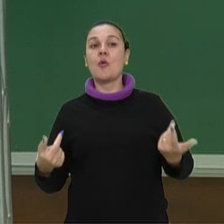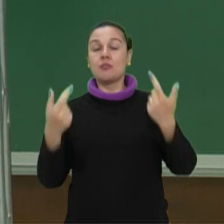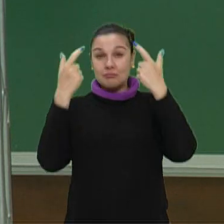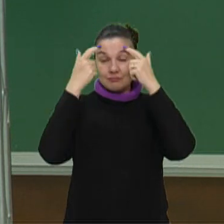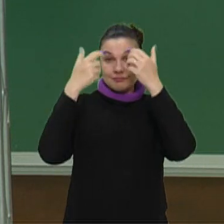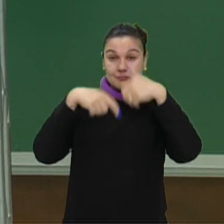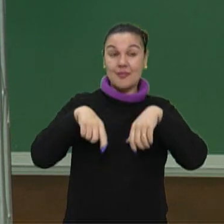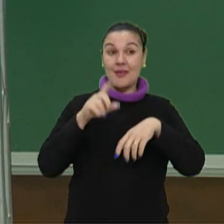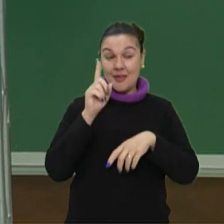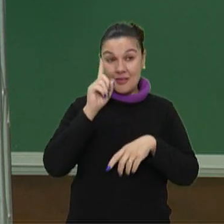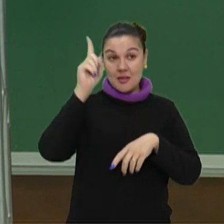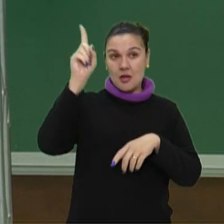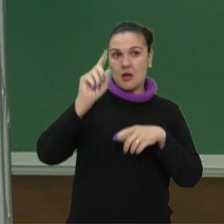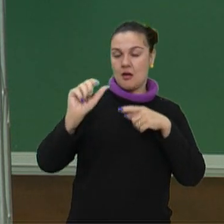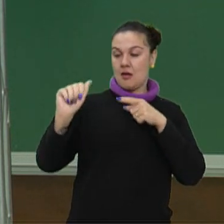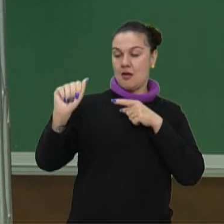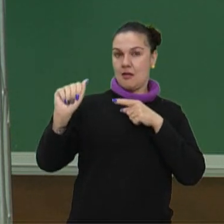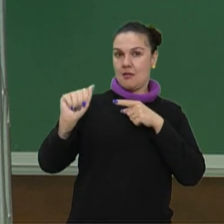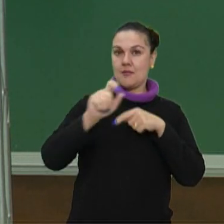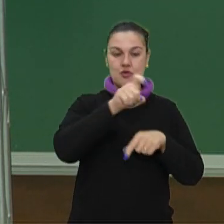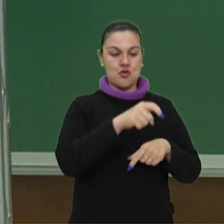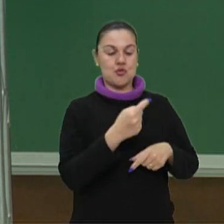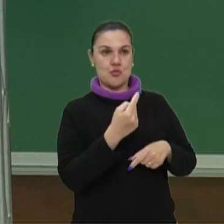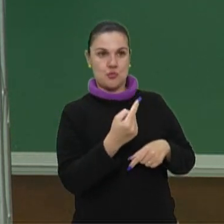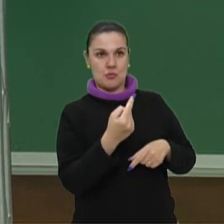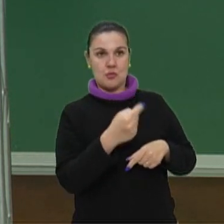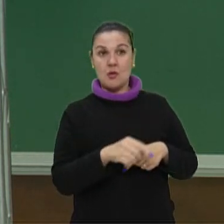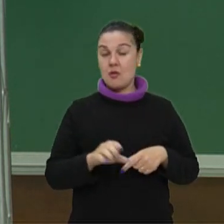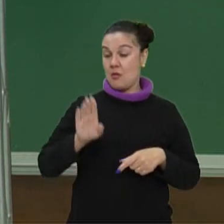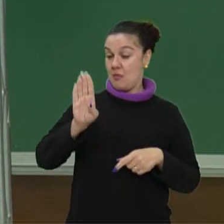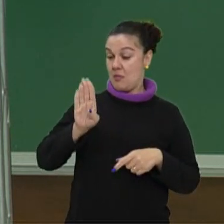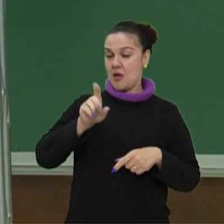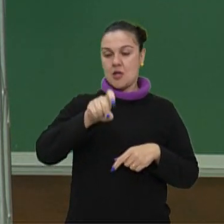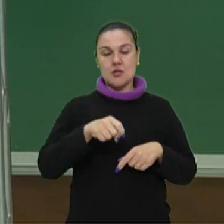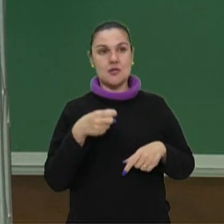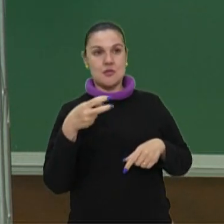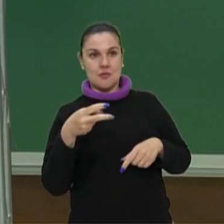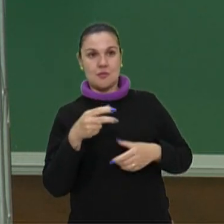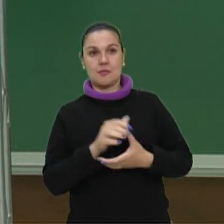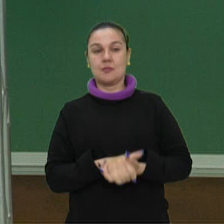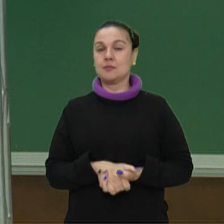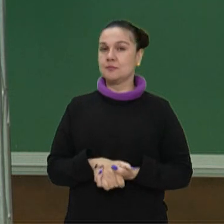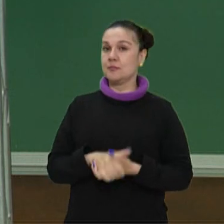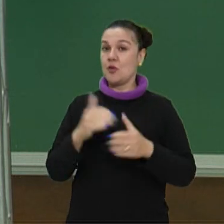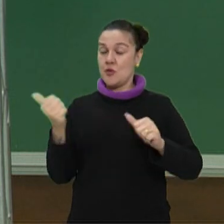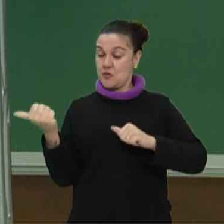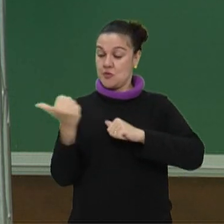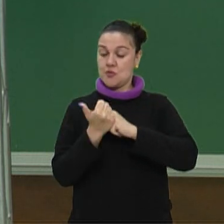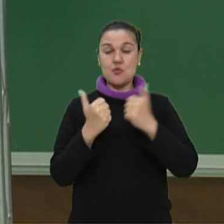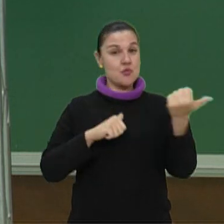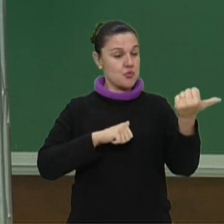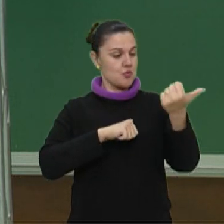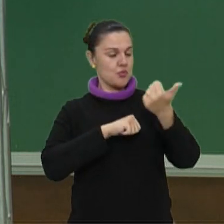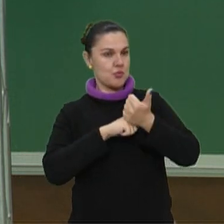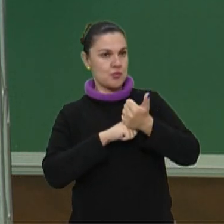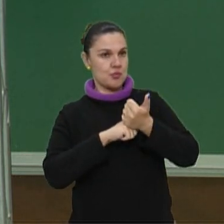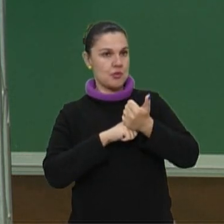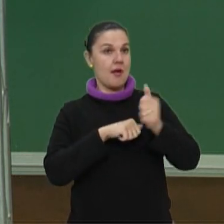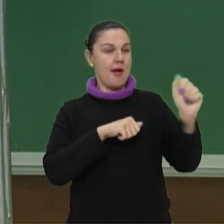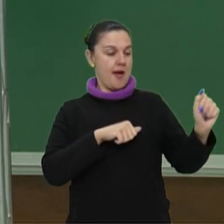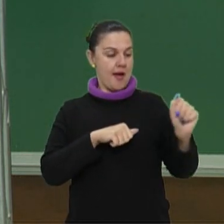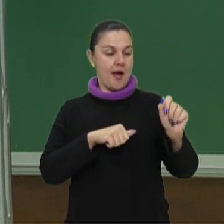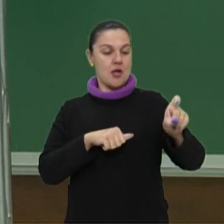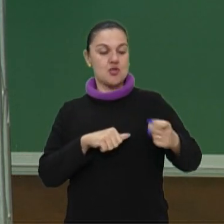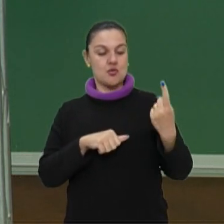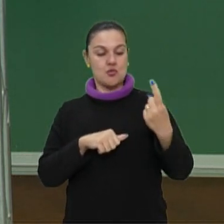ideia? Onde tem o a, você coloca x1. Onde tem b, você coloca x2, tá? Substitua todo o a que aparece